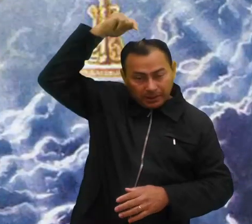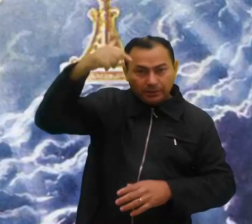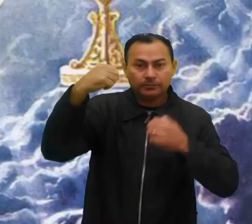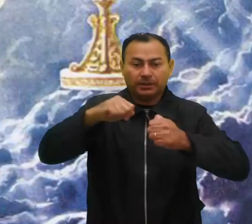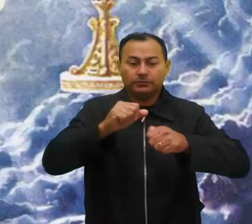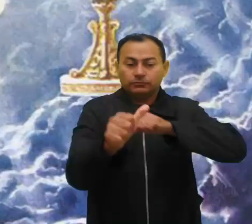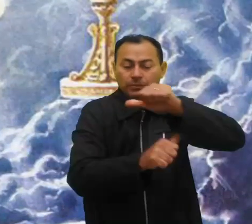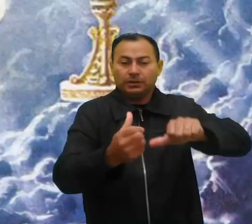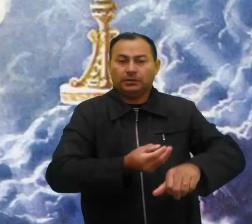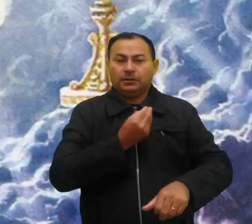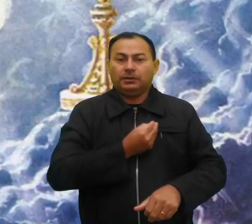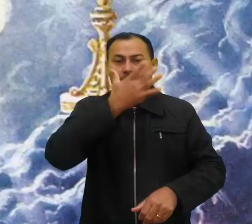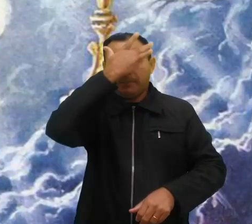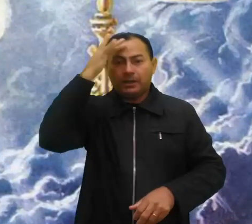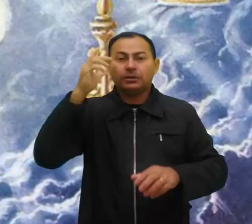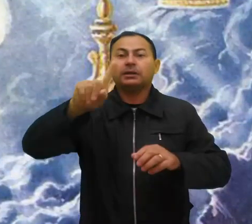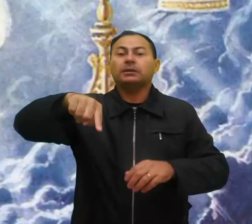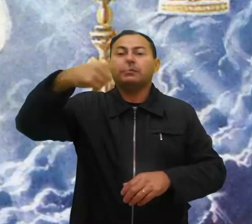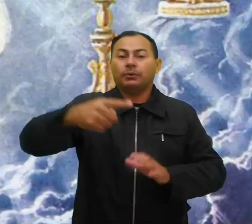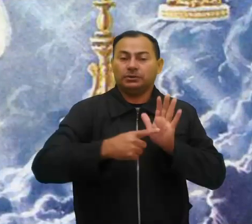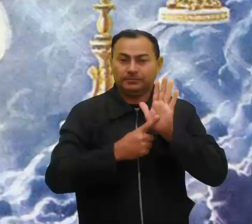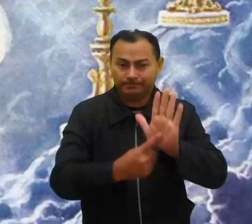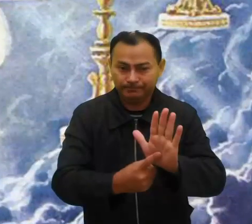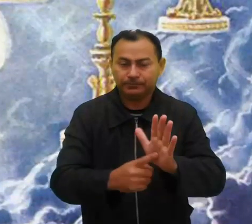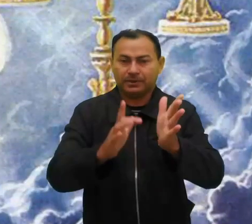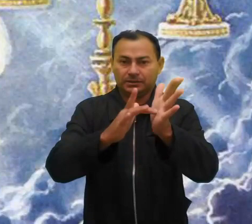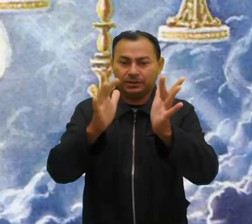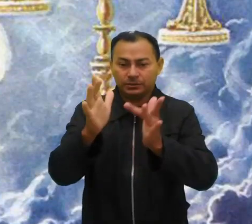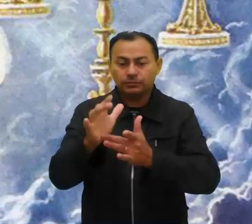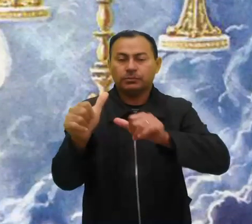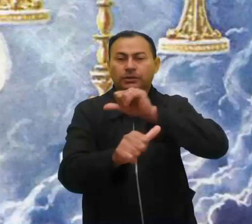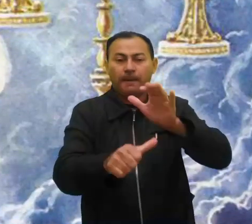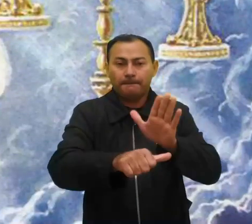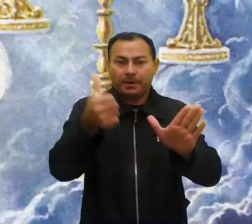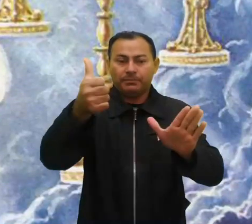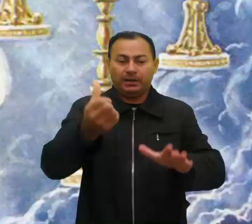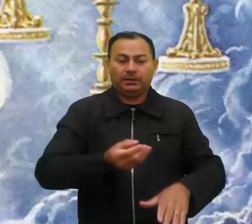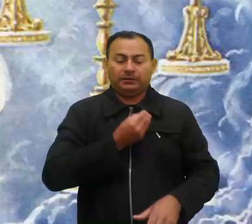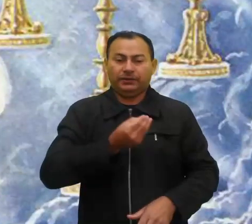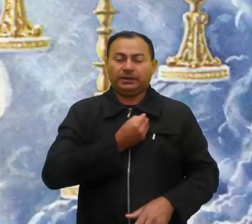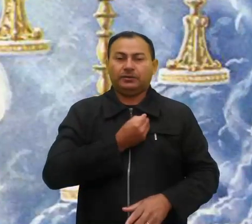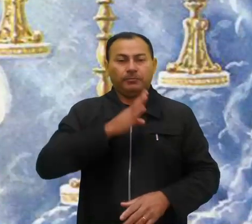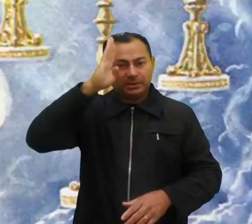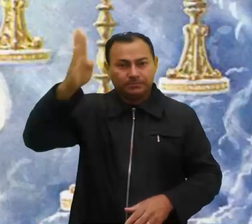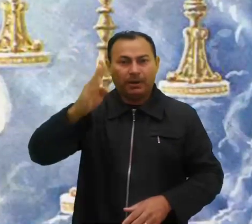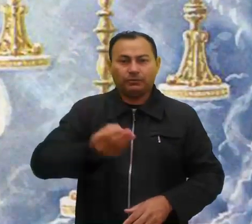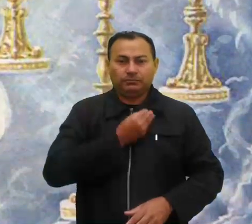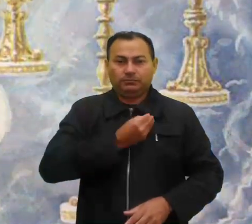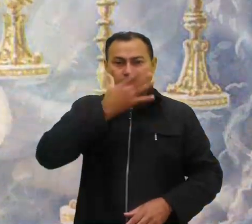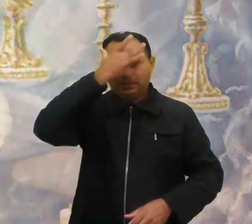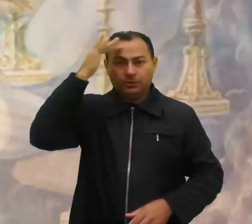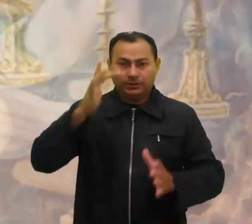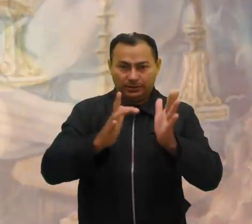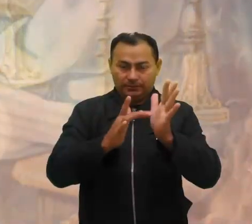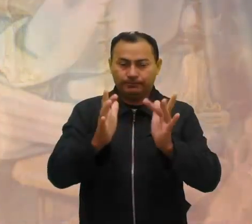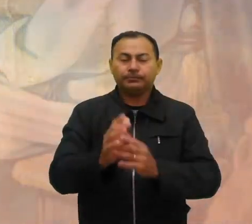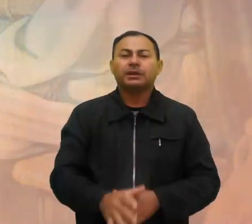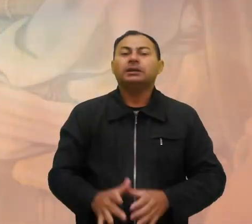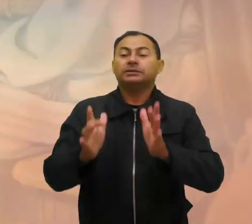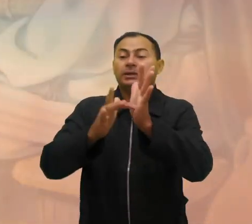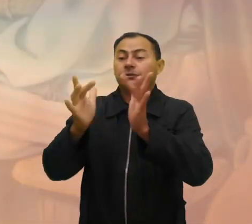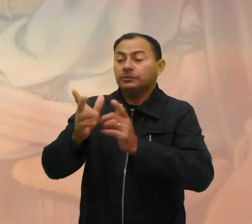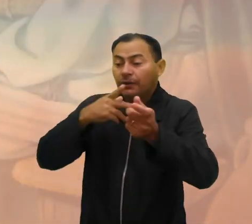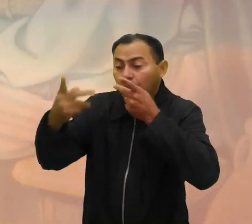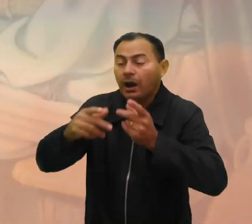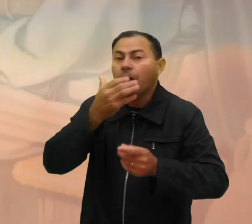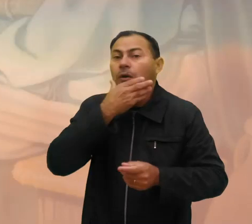uma pessoa, para depois, como resultado desta obra, Jesus se tornar o primeiro na vida dela. Jesus disse a